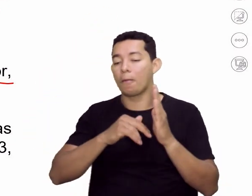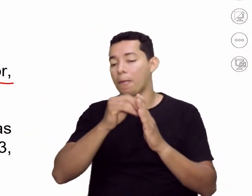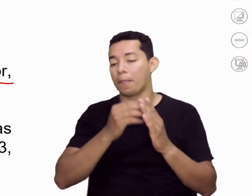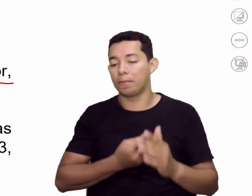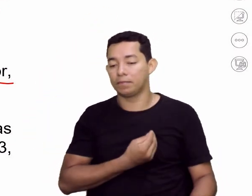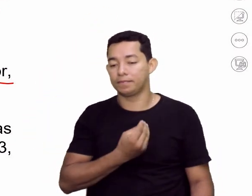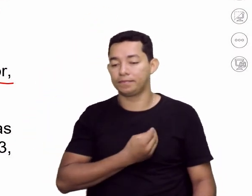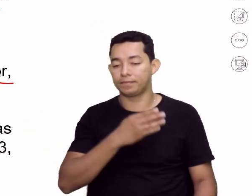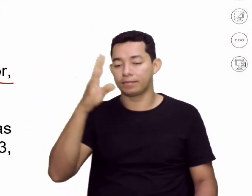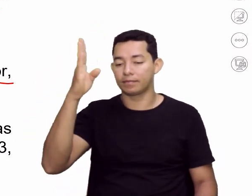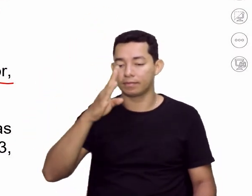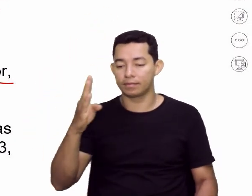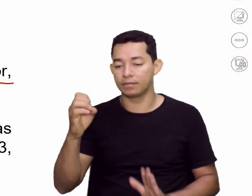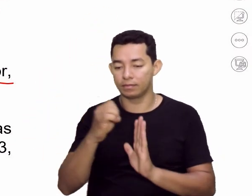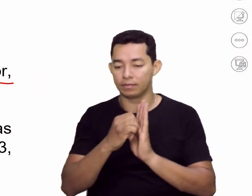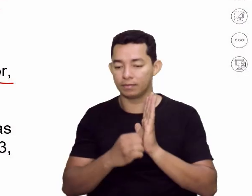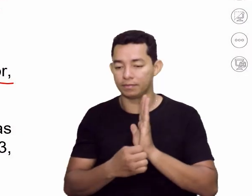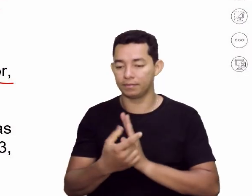século XX.